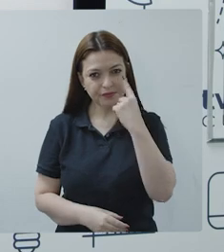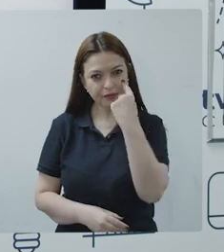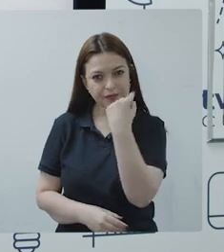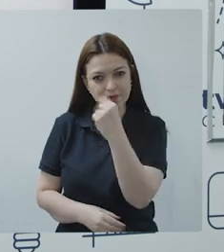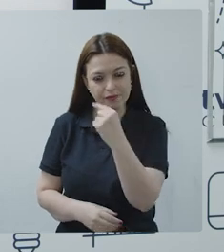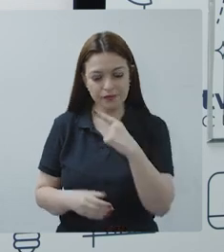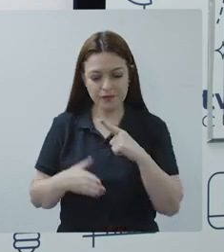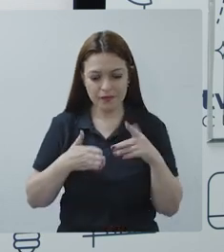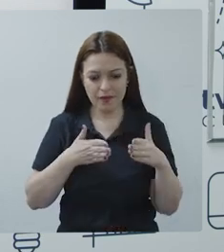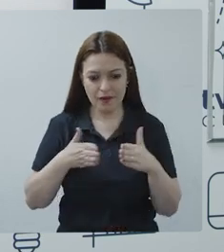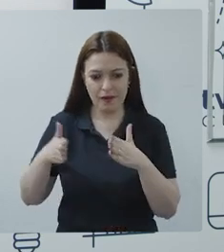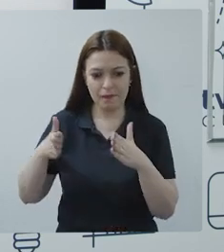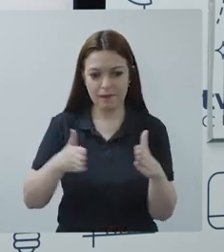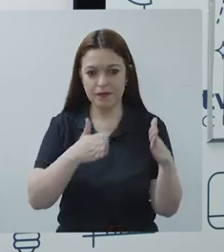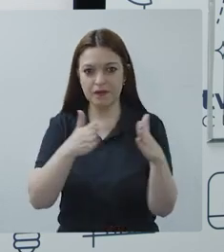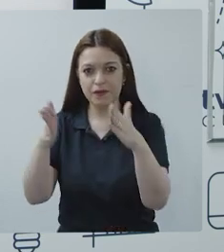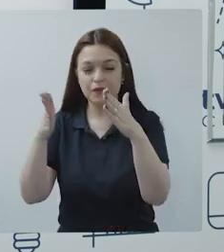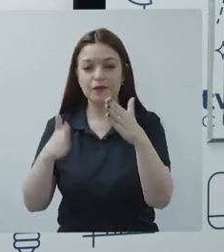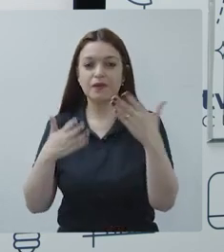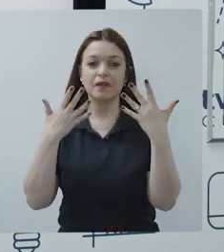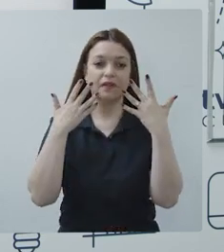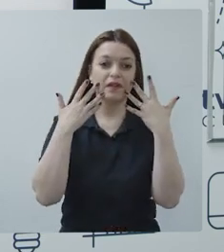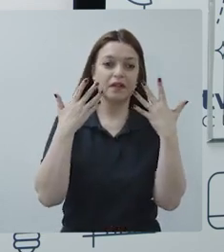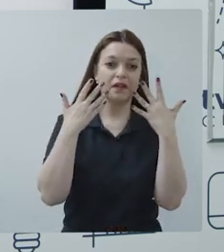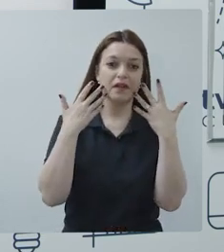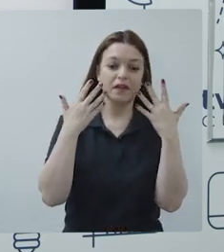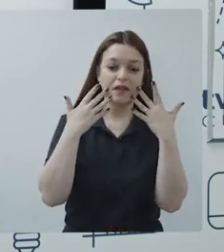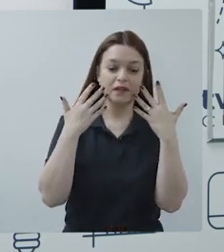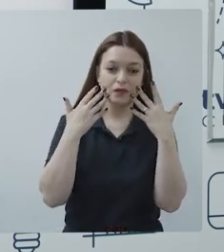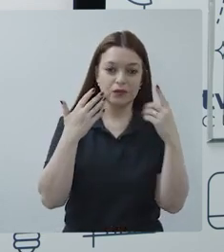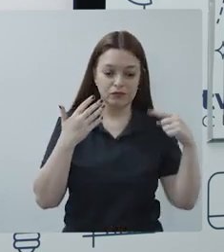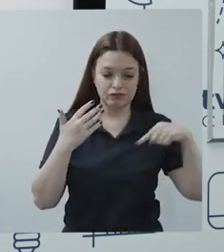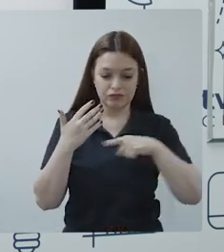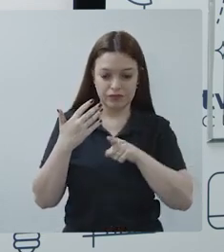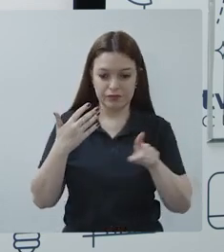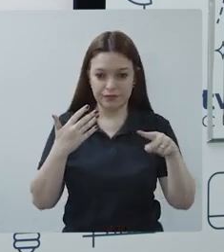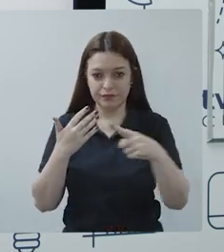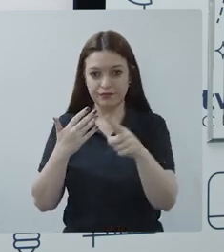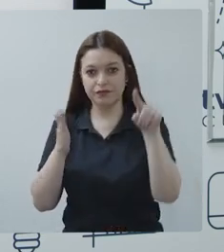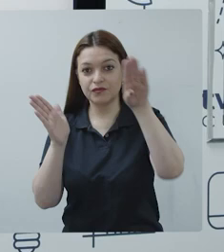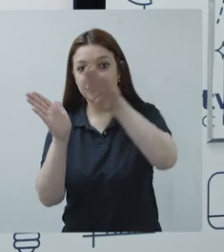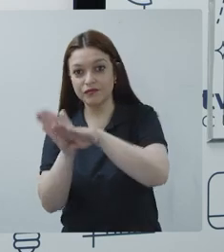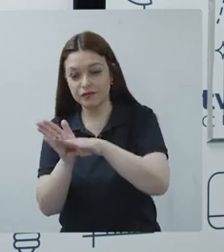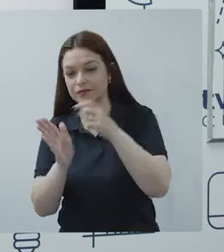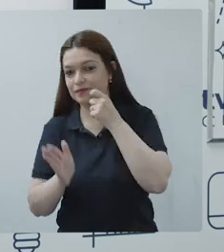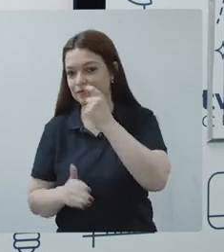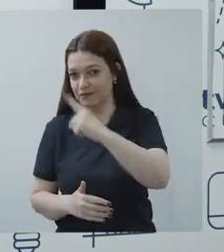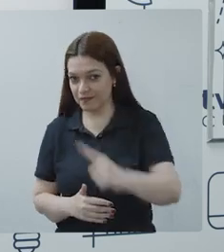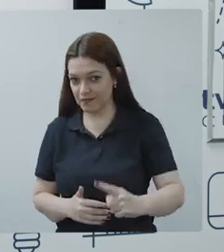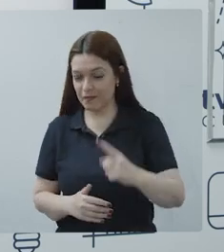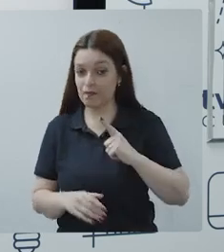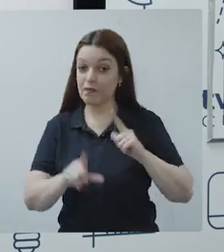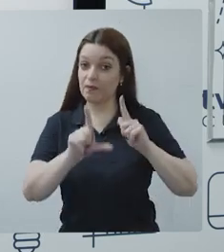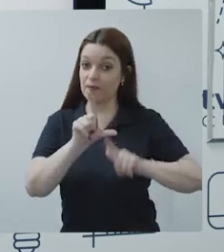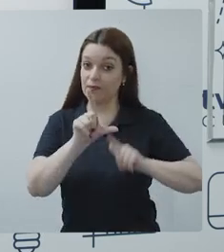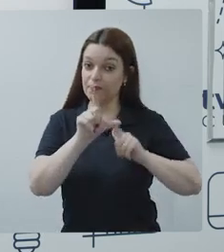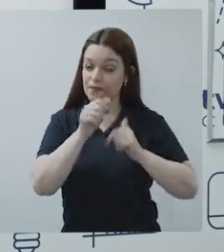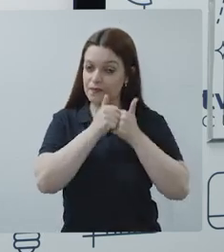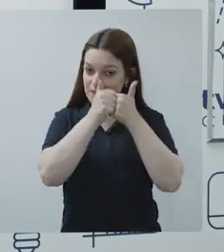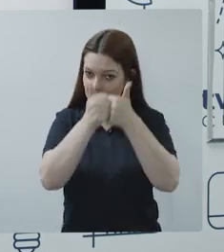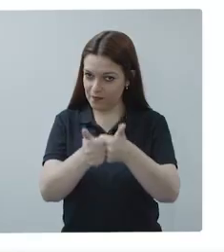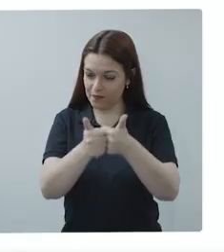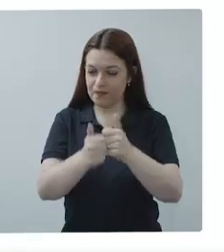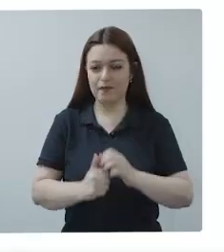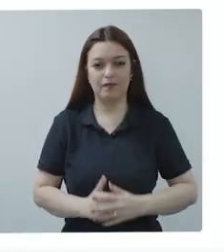Conseguiram levar o gato até o rato? Percorrendo pelas letras do alfabeto. Vamos ver a resposta? De olho